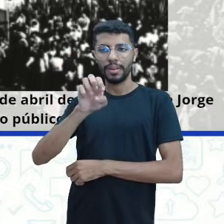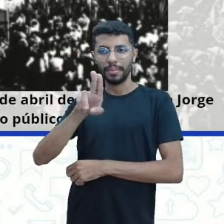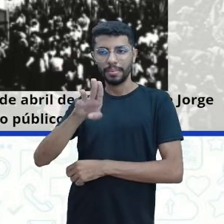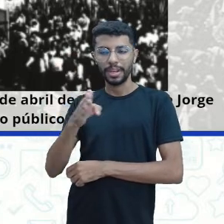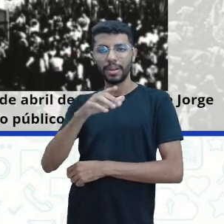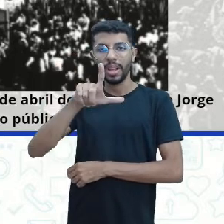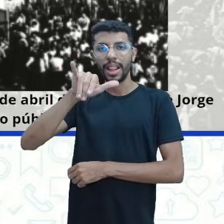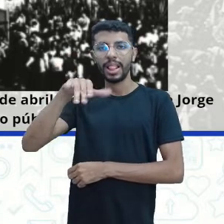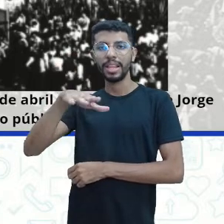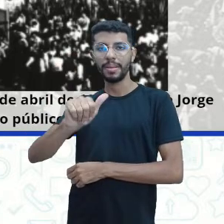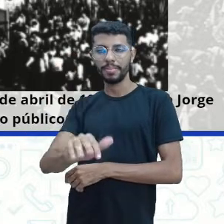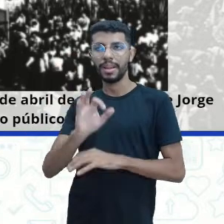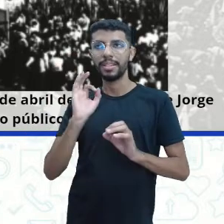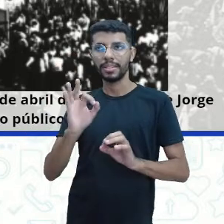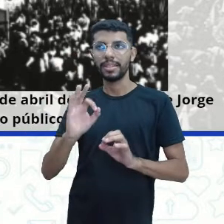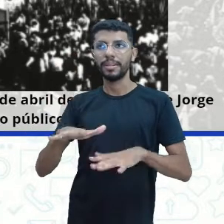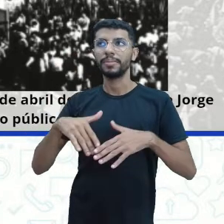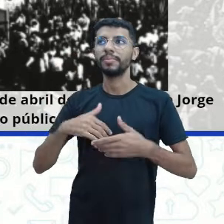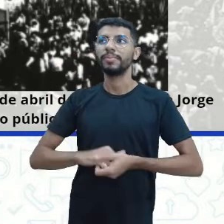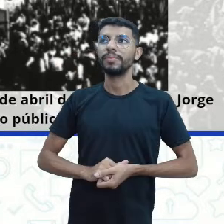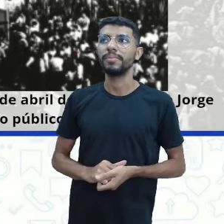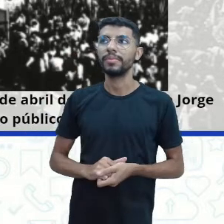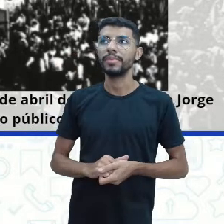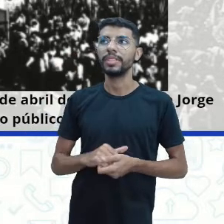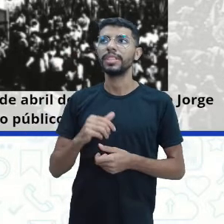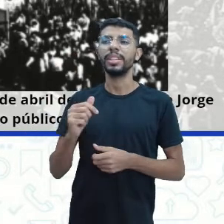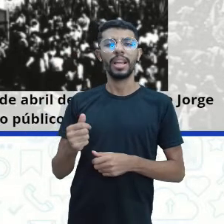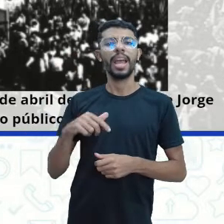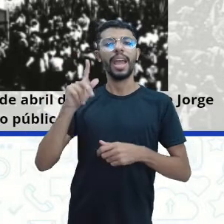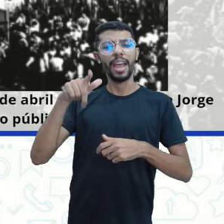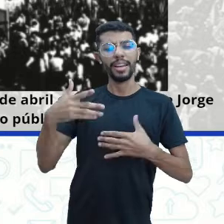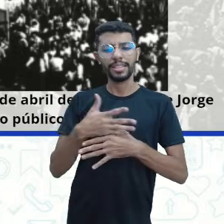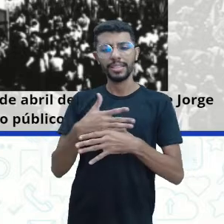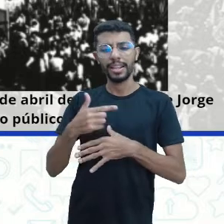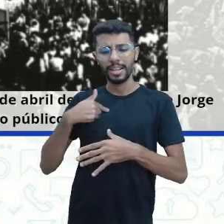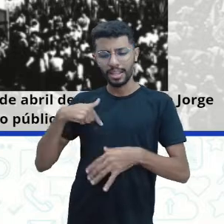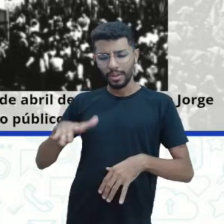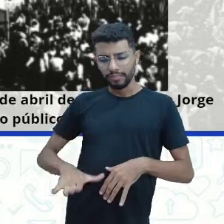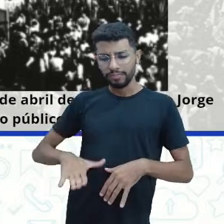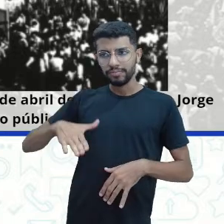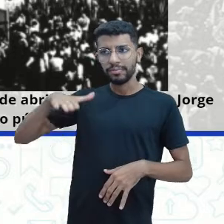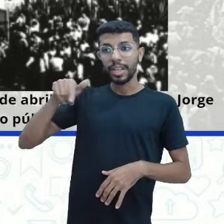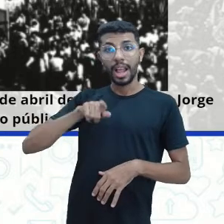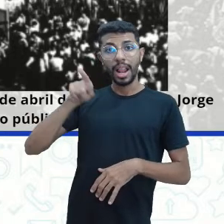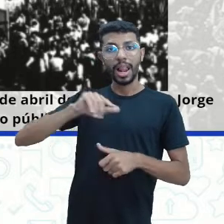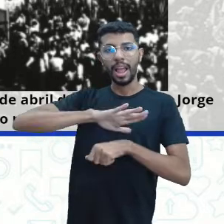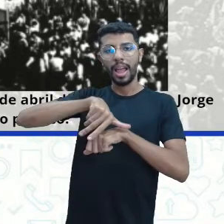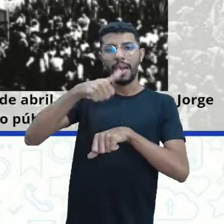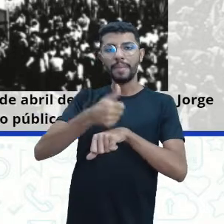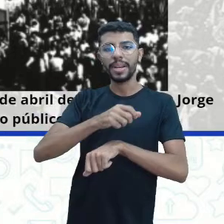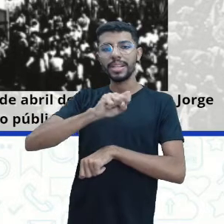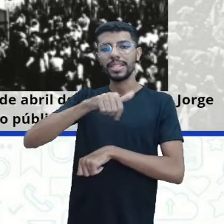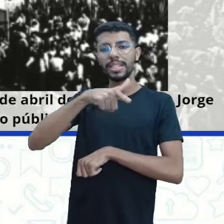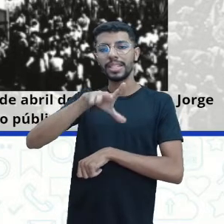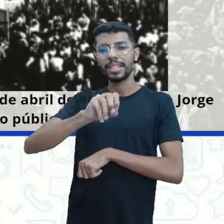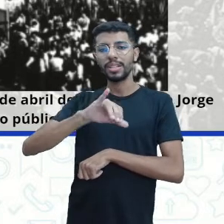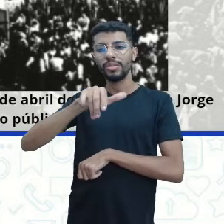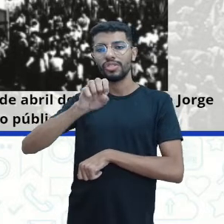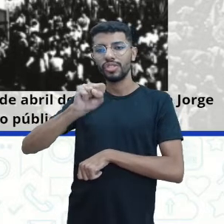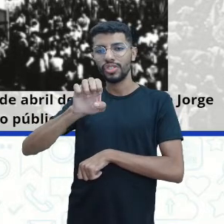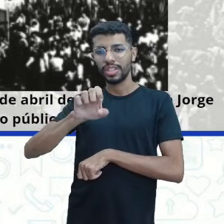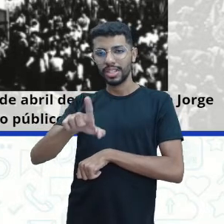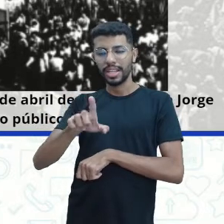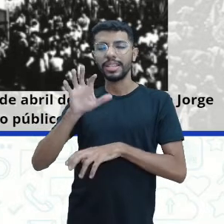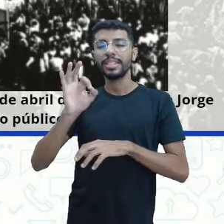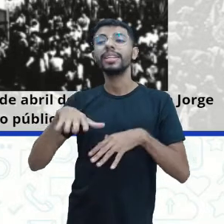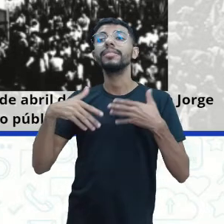do Recife, na cidade de Abreu e Lima, inclusive cidade que eu cresci, né, lá na praça de São José. Então, o povo se reuniu lá